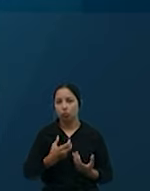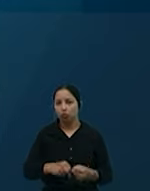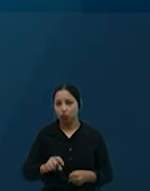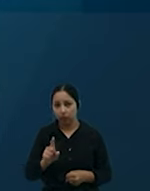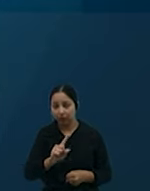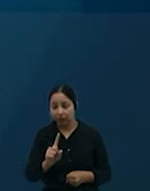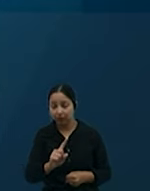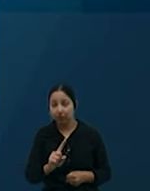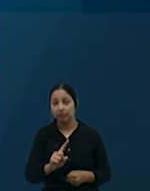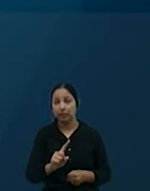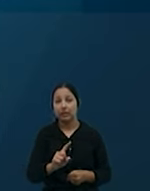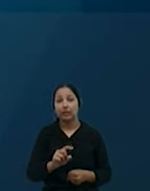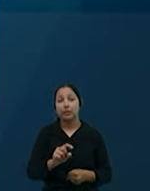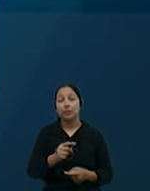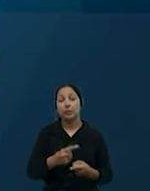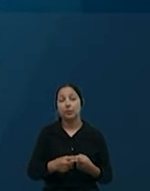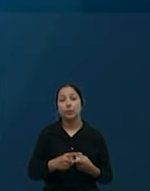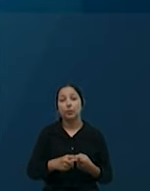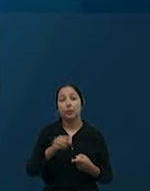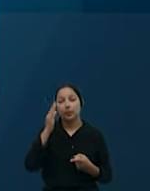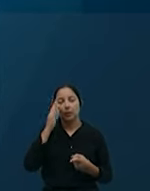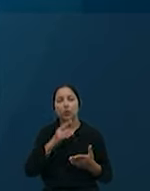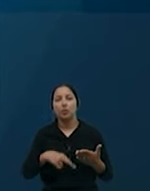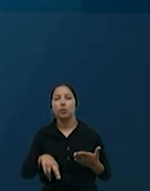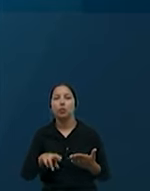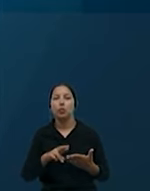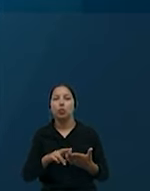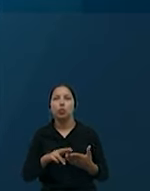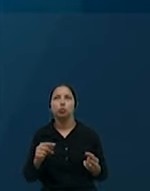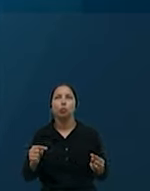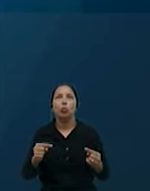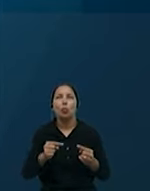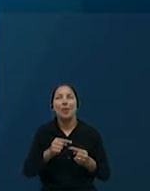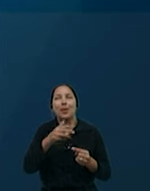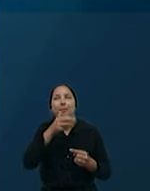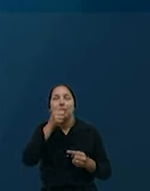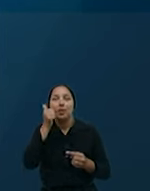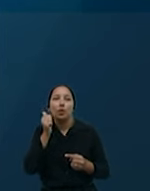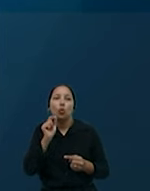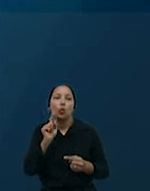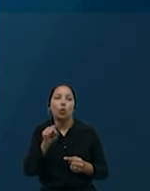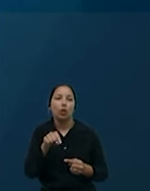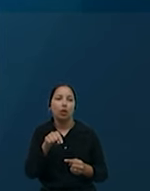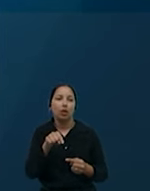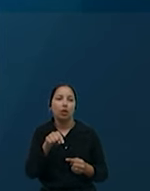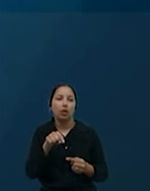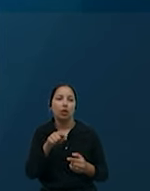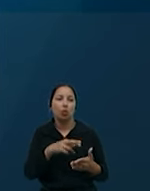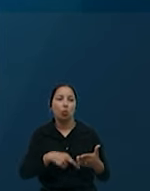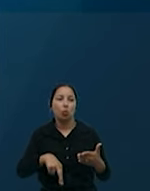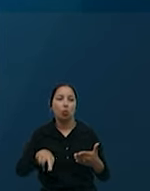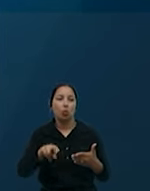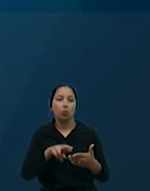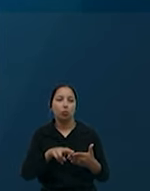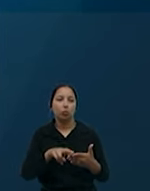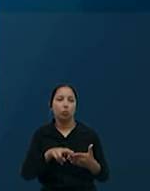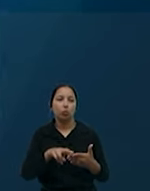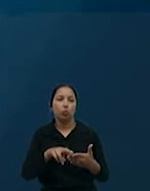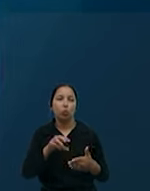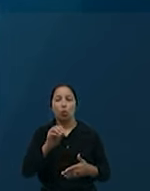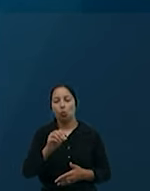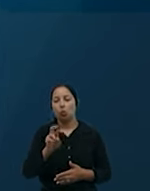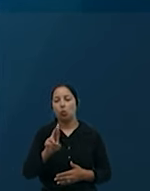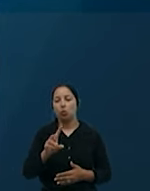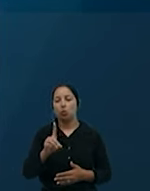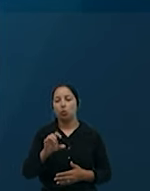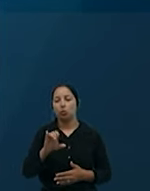entender que o recurso apropriado seria, né, o recurso ordinário constitucional, porque lá